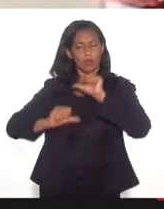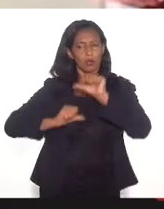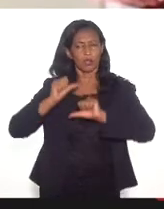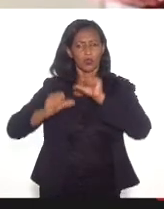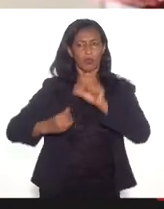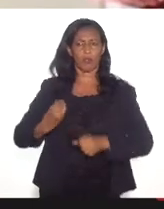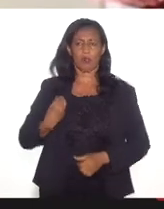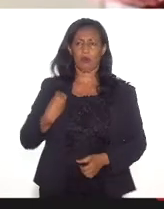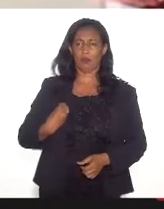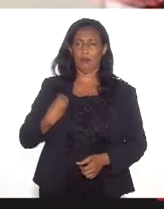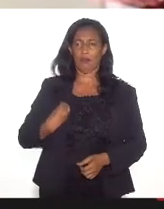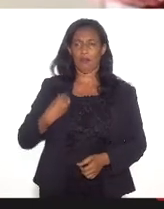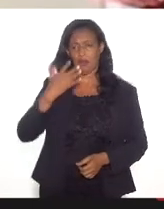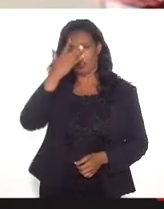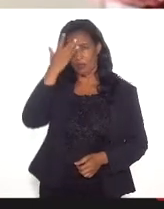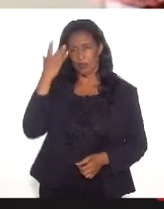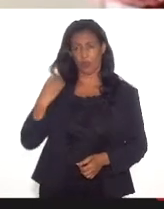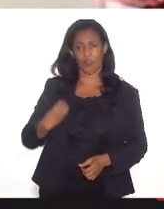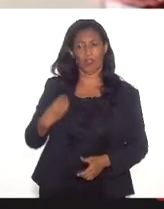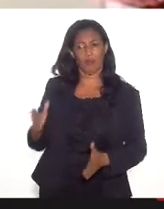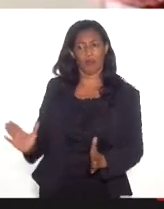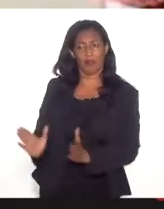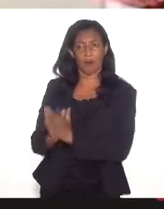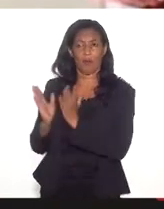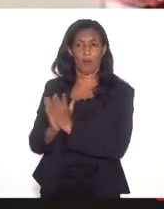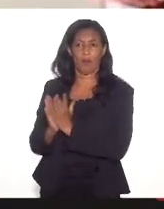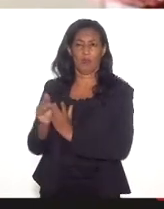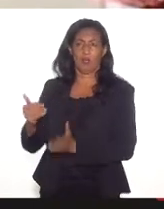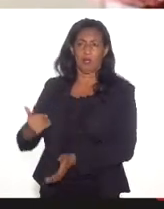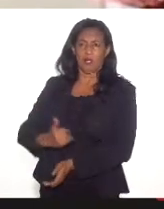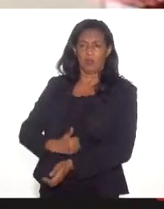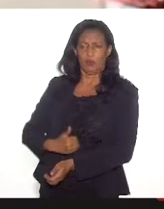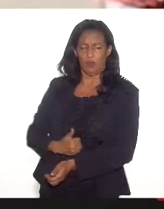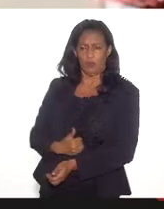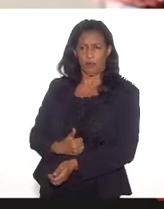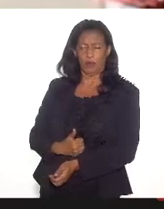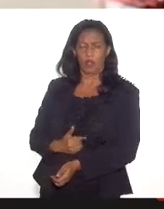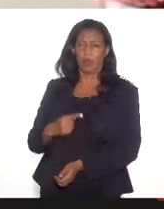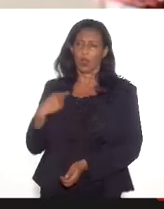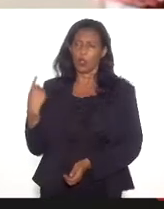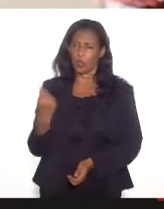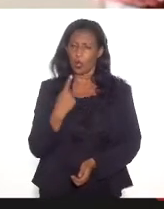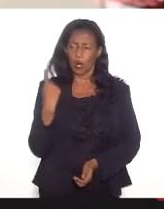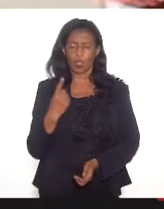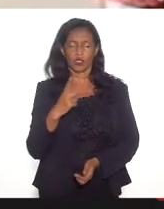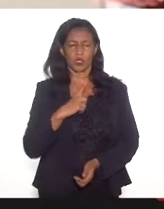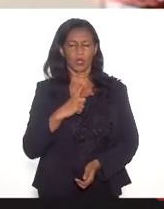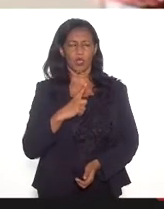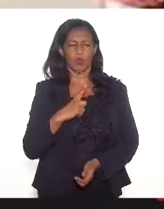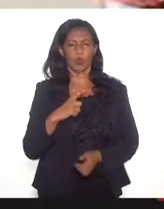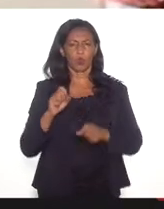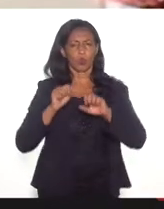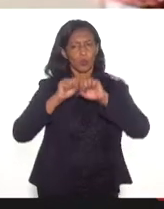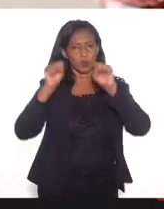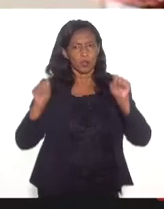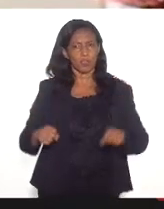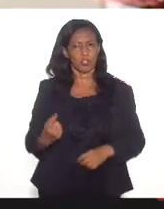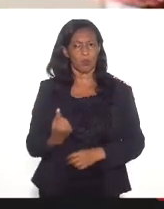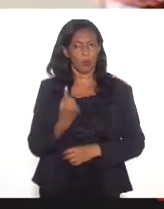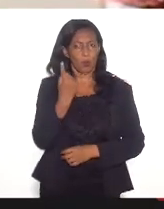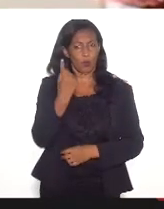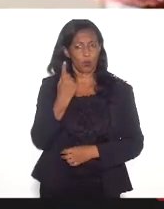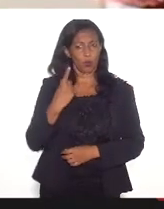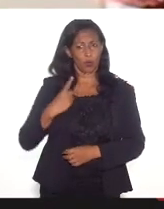no enfrentamento da pobreza. A gente tem um sistema único de assistência social que tem que ser fortalecido, nós temos um papel dos